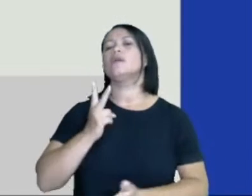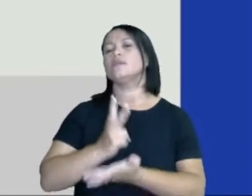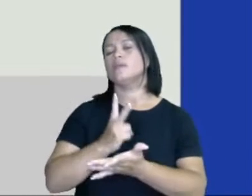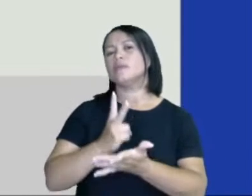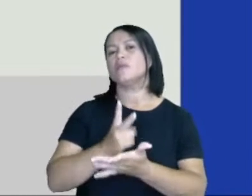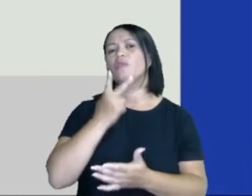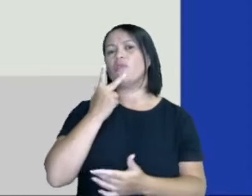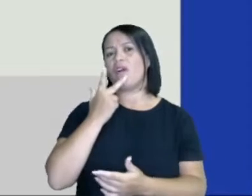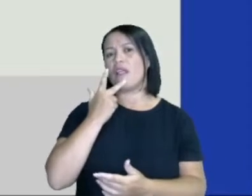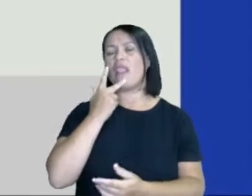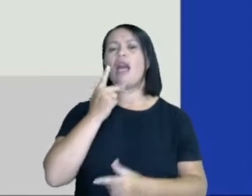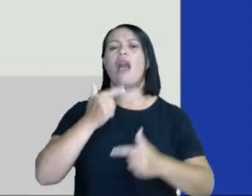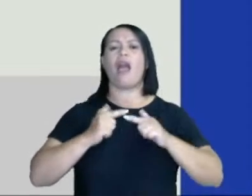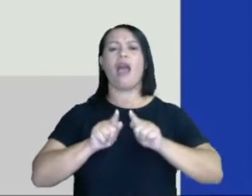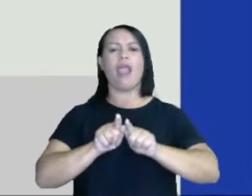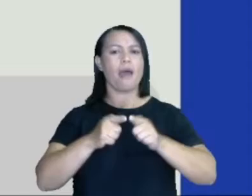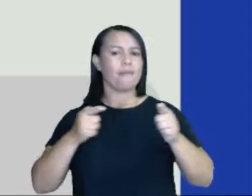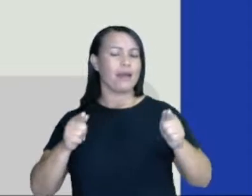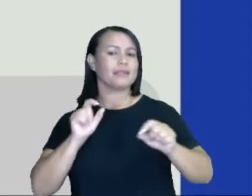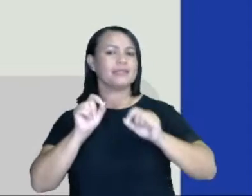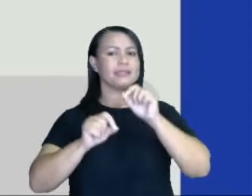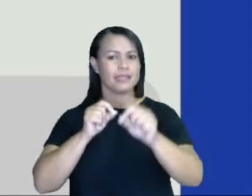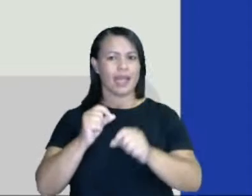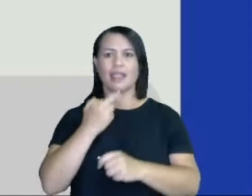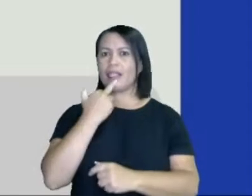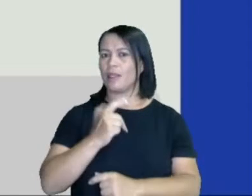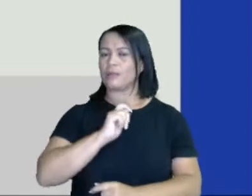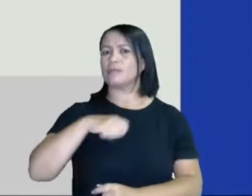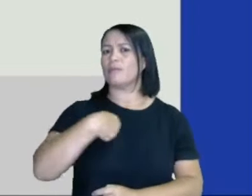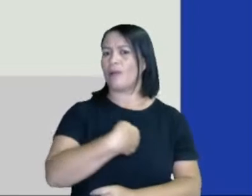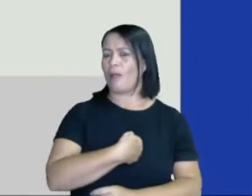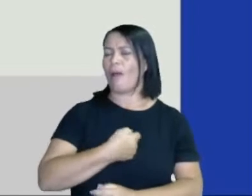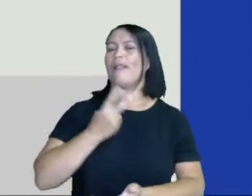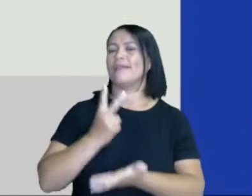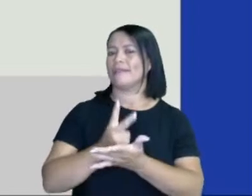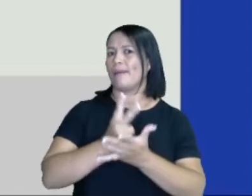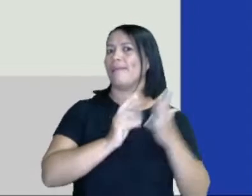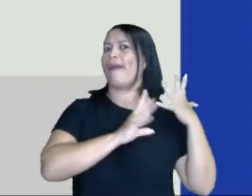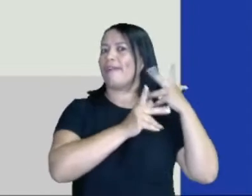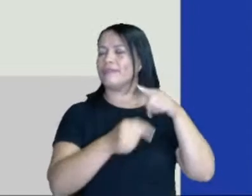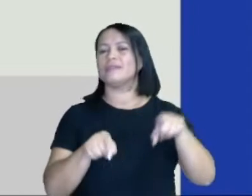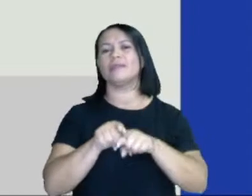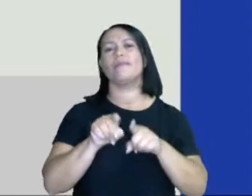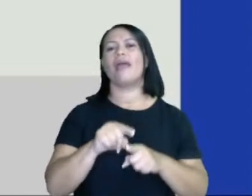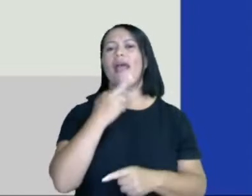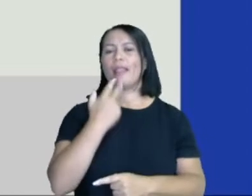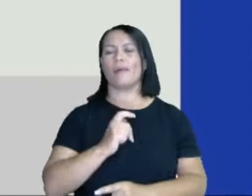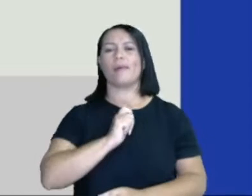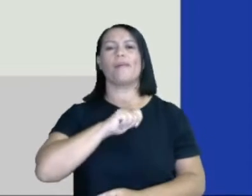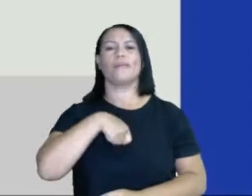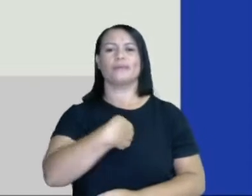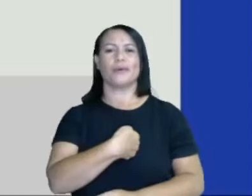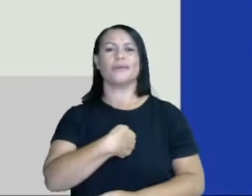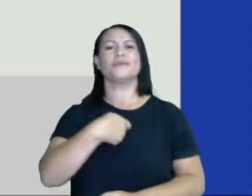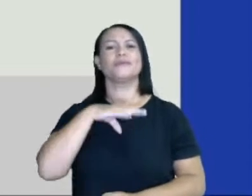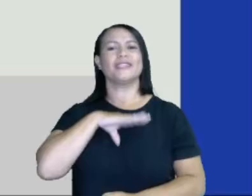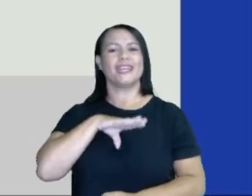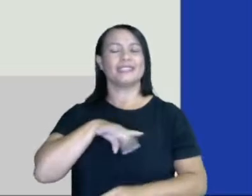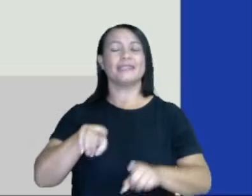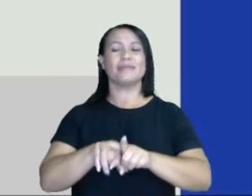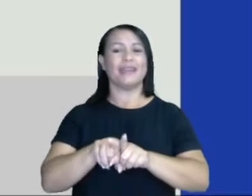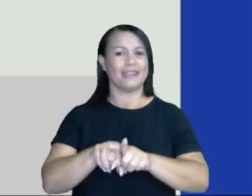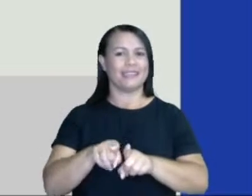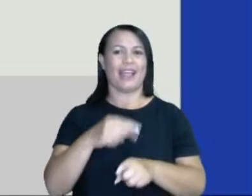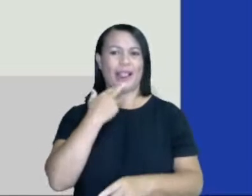gente vai estudar a gramática de língua espanhola, a gente sempre acaba revisando a gramática de língua portuguesa. Então, isso ajuda